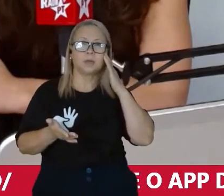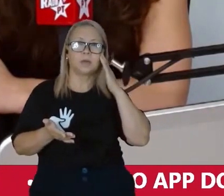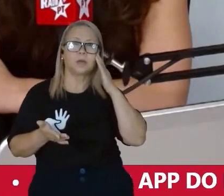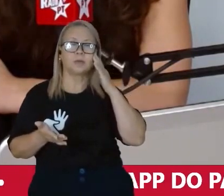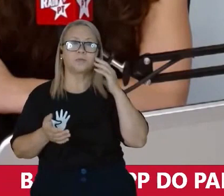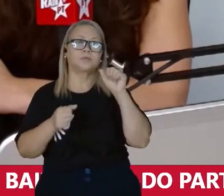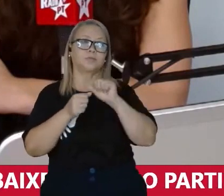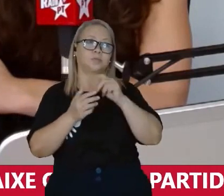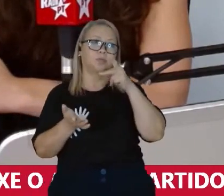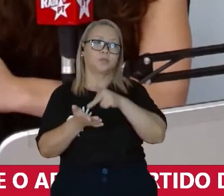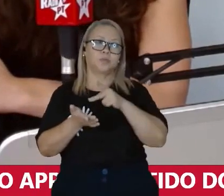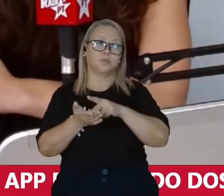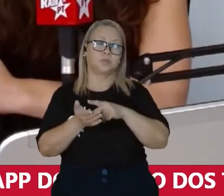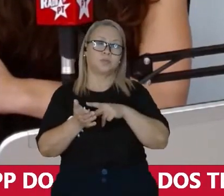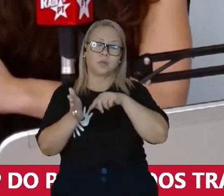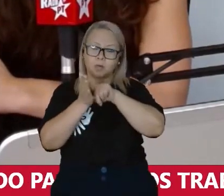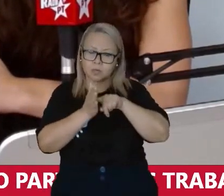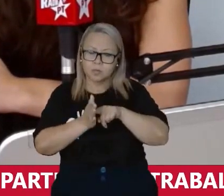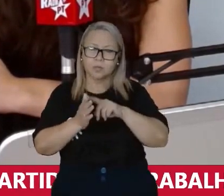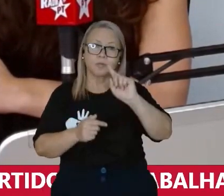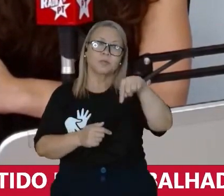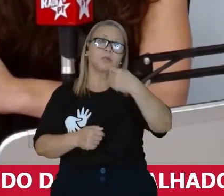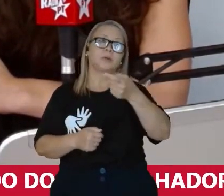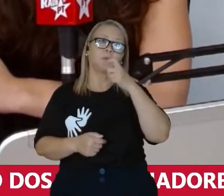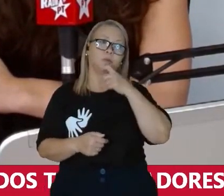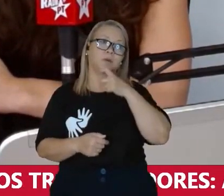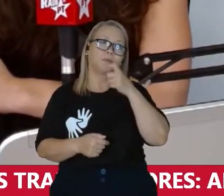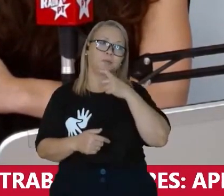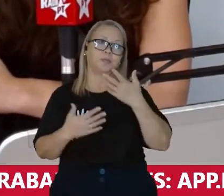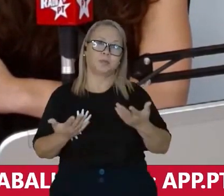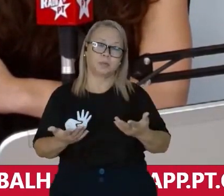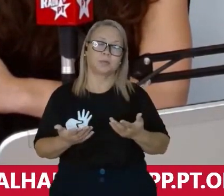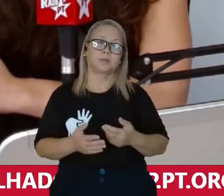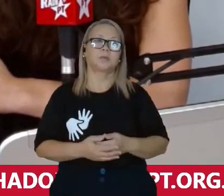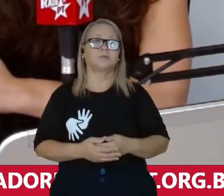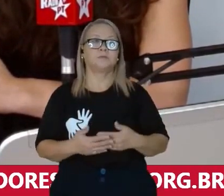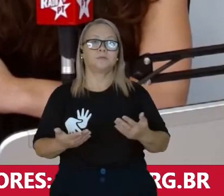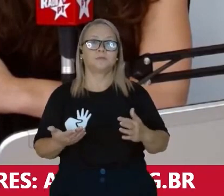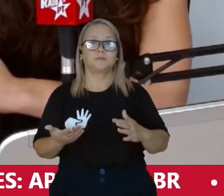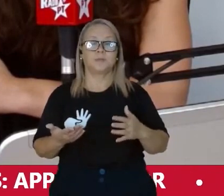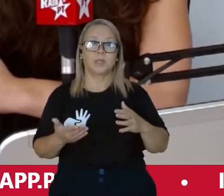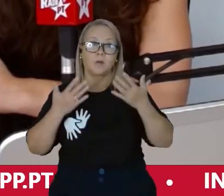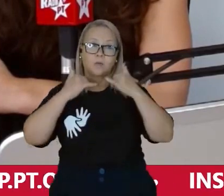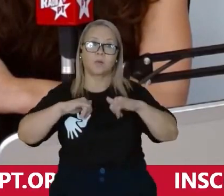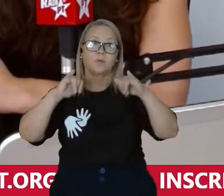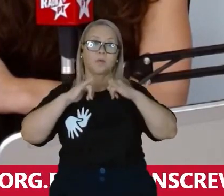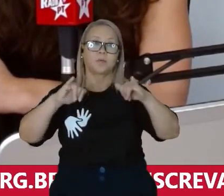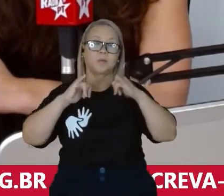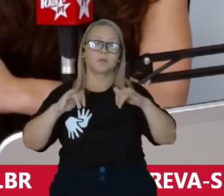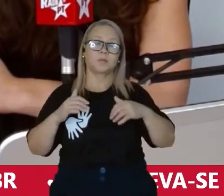dias depois, 3 dias depois, que é o tempo que eles têm para fazer a linha editorial, aprovar e tudo, e publicar. Eu acho que